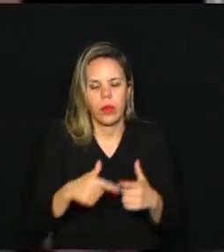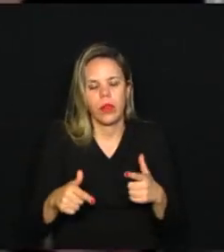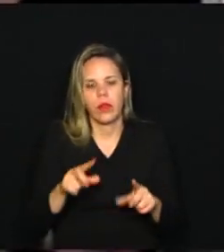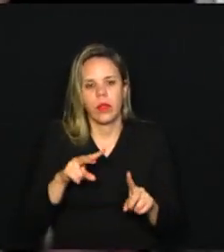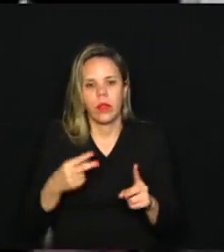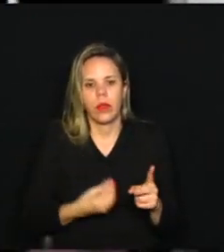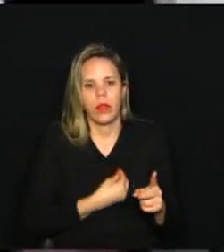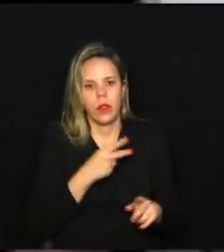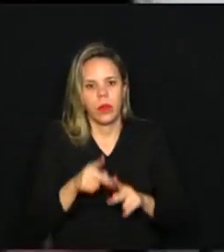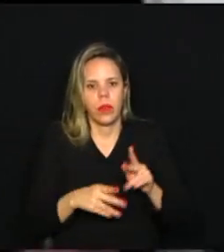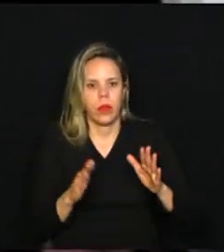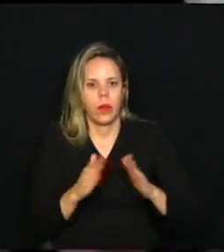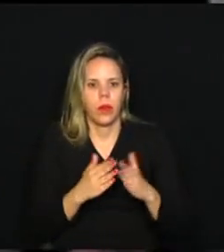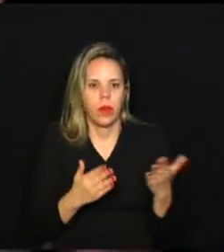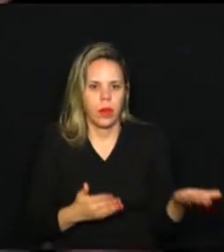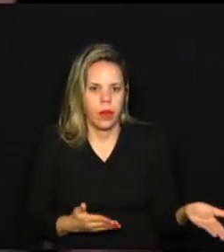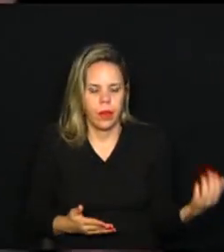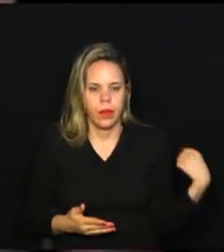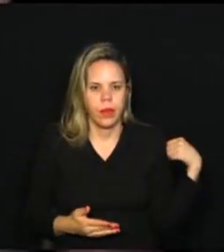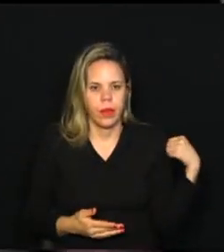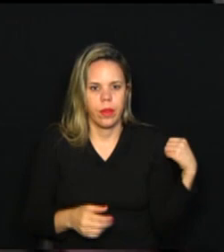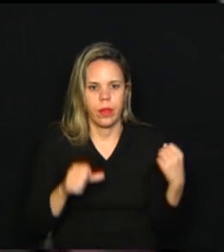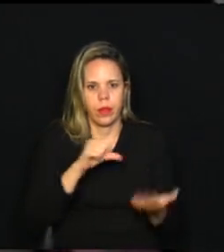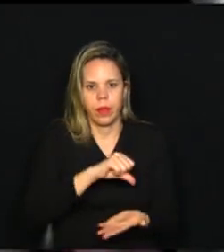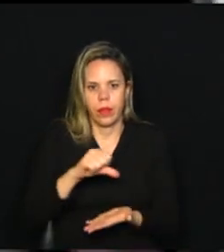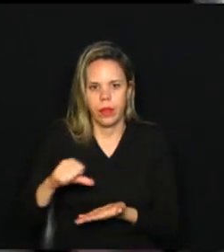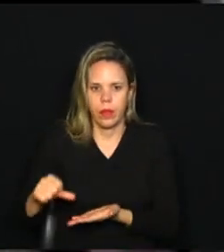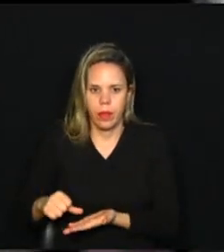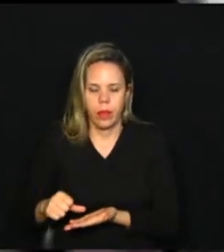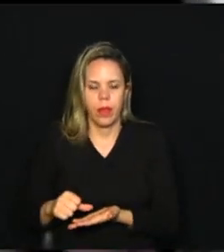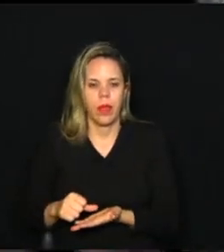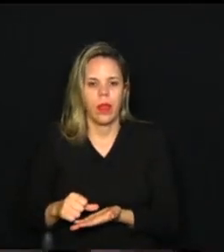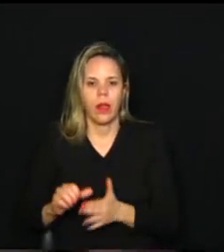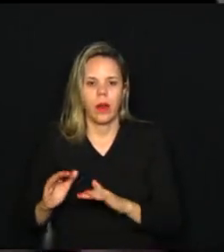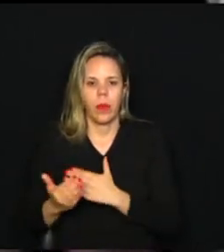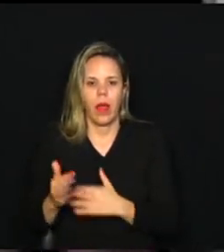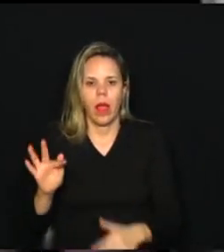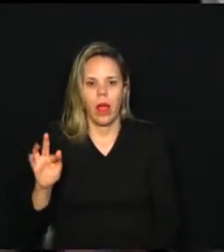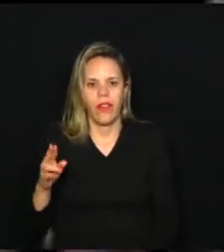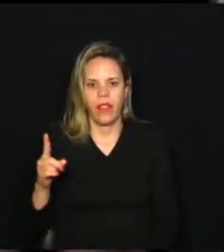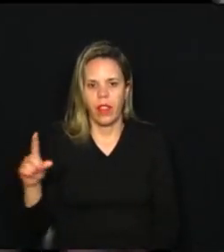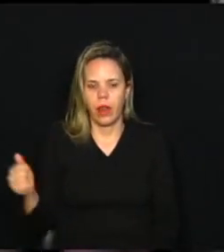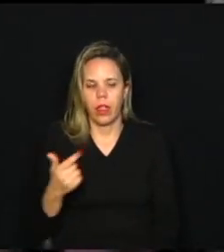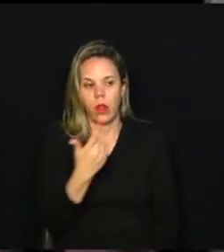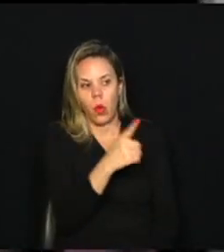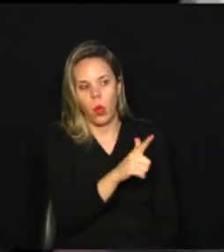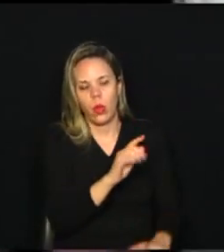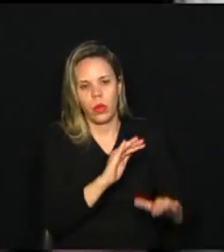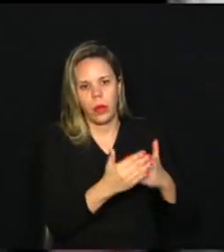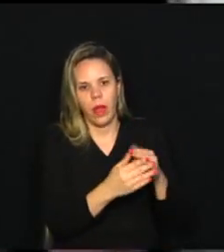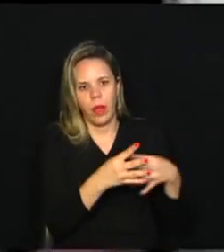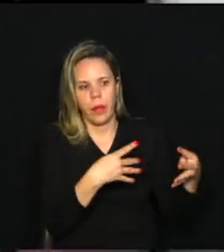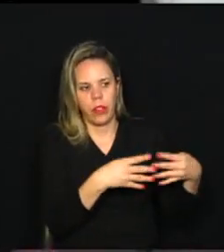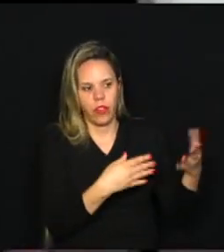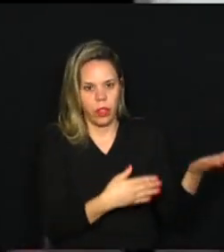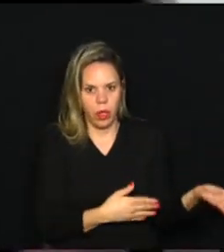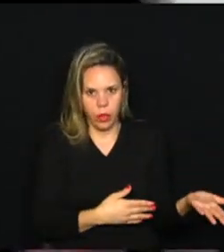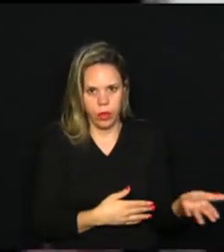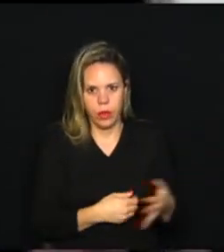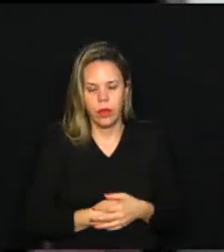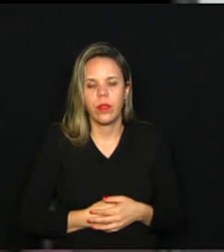de vida do morador, né, da região do Jardim Fernanda é muito diferente do Barão Geraldo. Então, a ideia de que